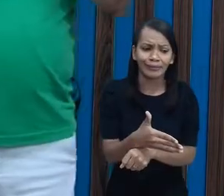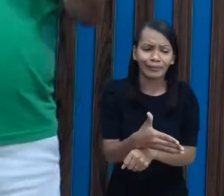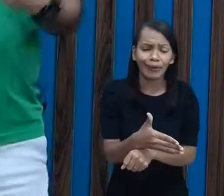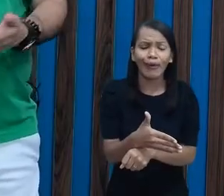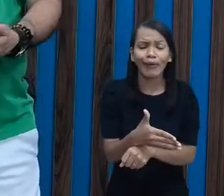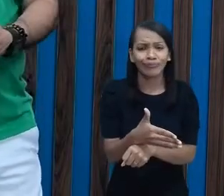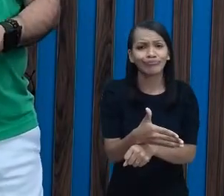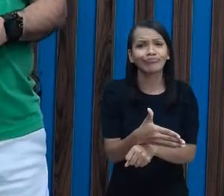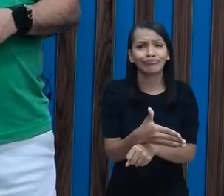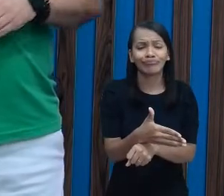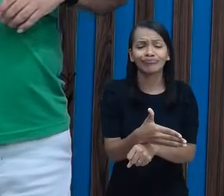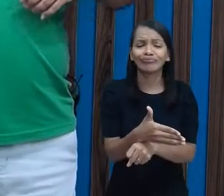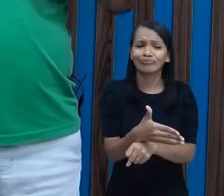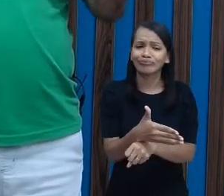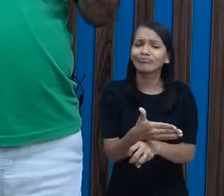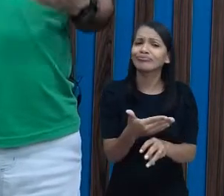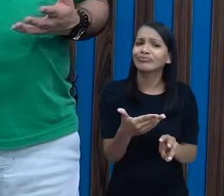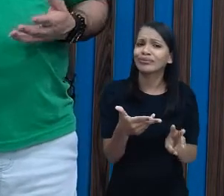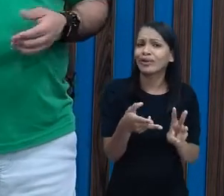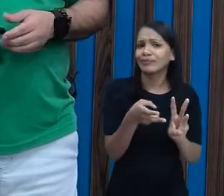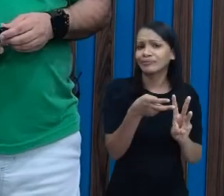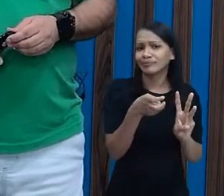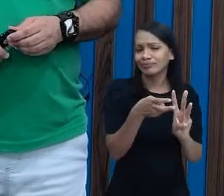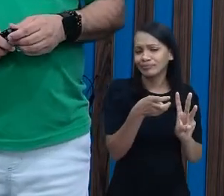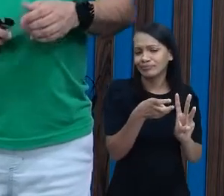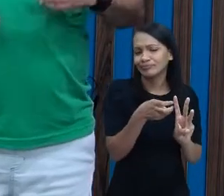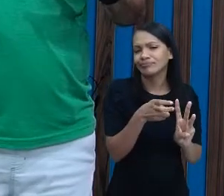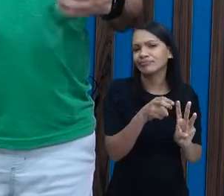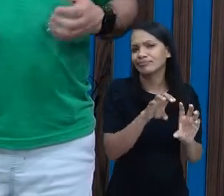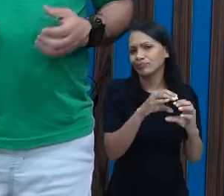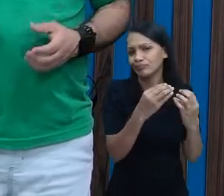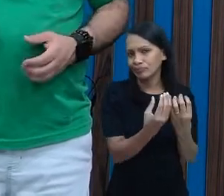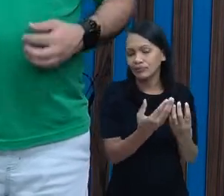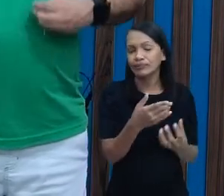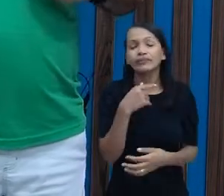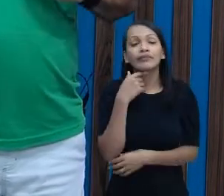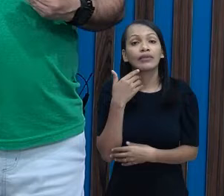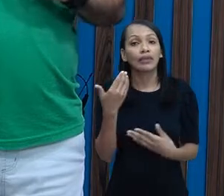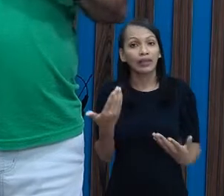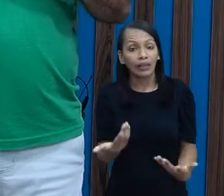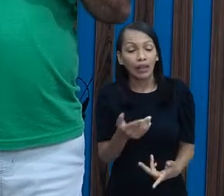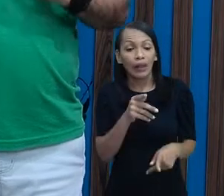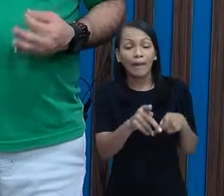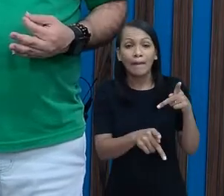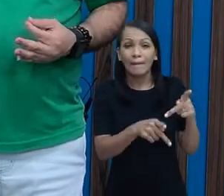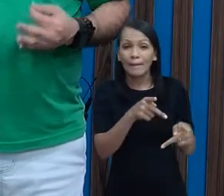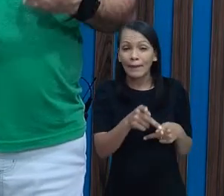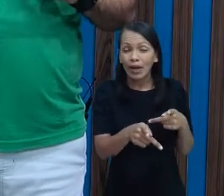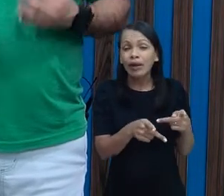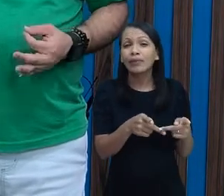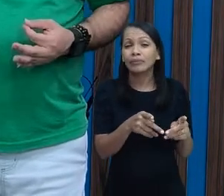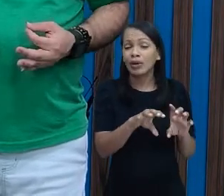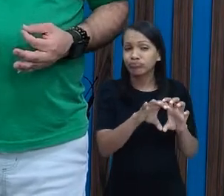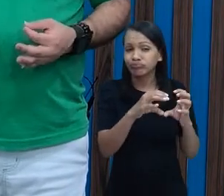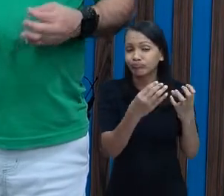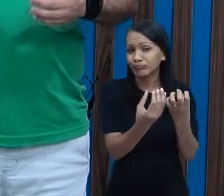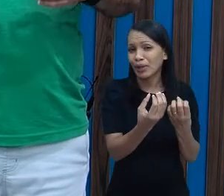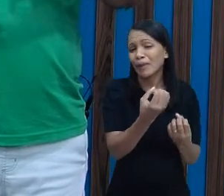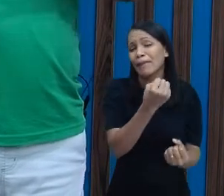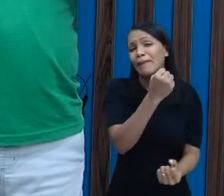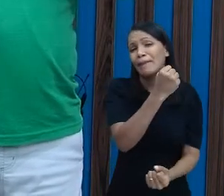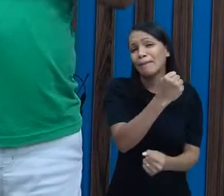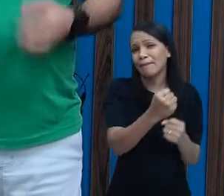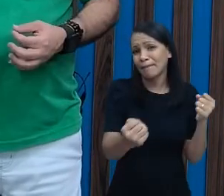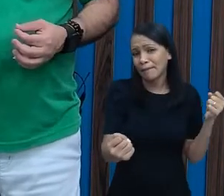e, inclusive, algumas dessas populações elas chegaram a ser dizimadas completamente, né?